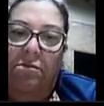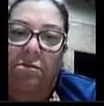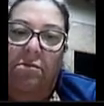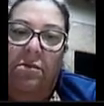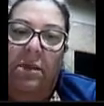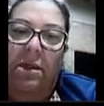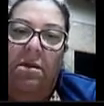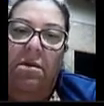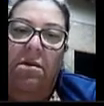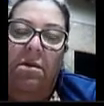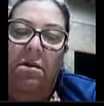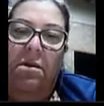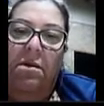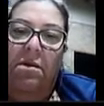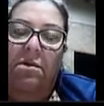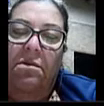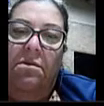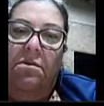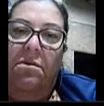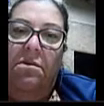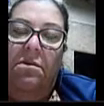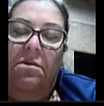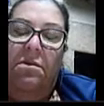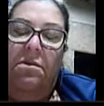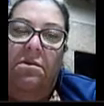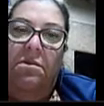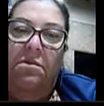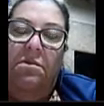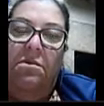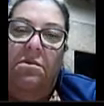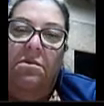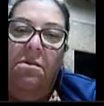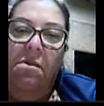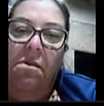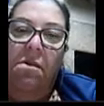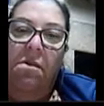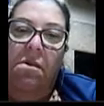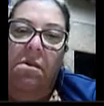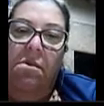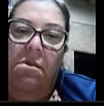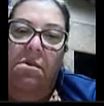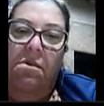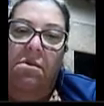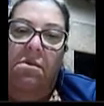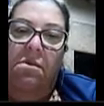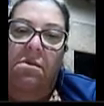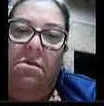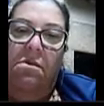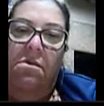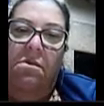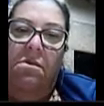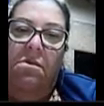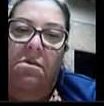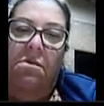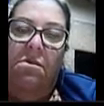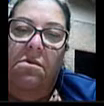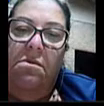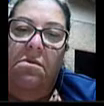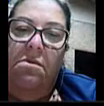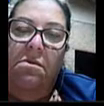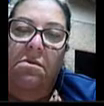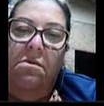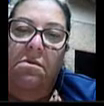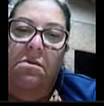eles entenderem como que é. E até depois eu coloco isso para vocês também, mas o mais importante, eu acho que a gente sempre frisar para a criança que tem